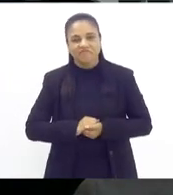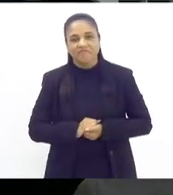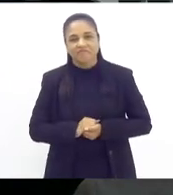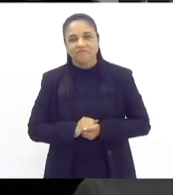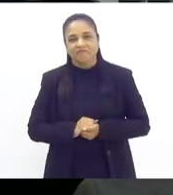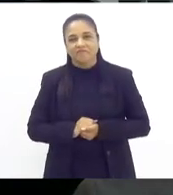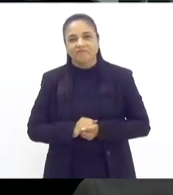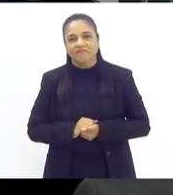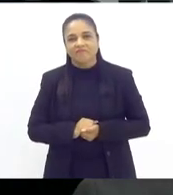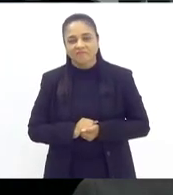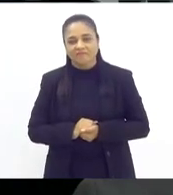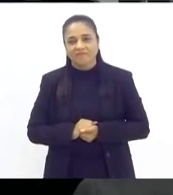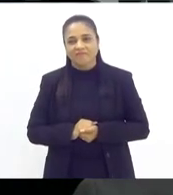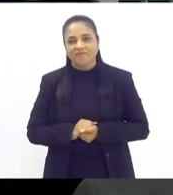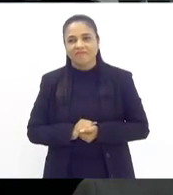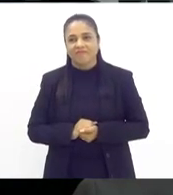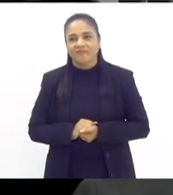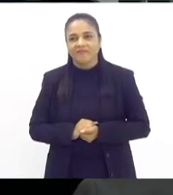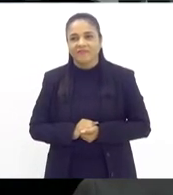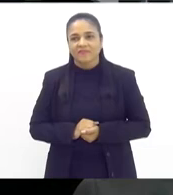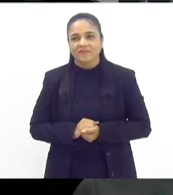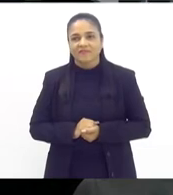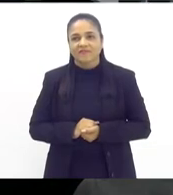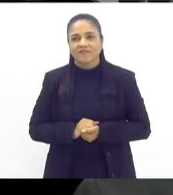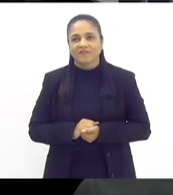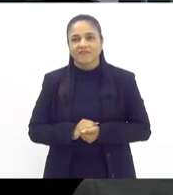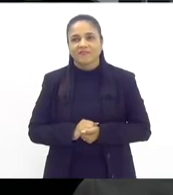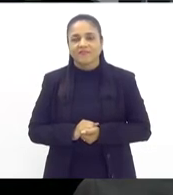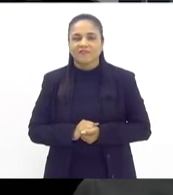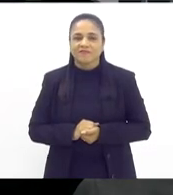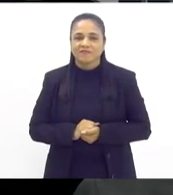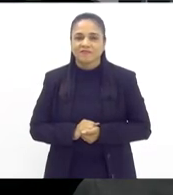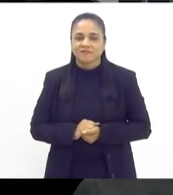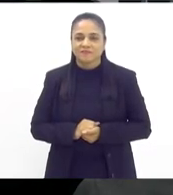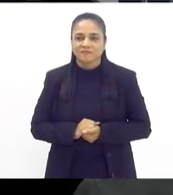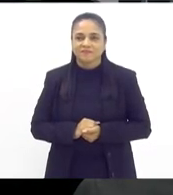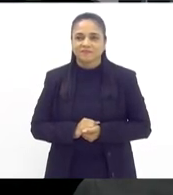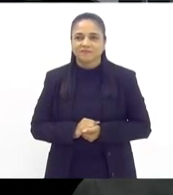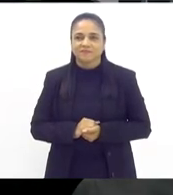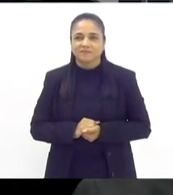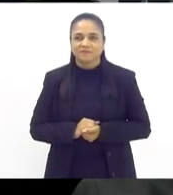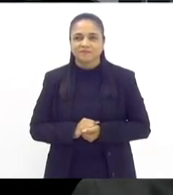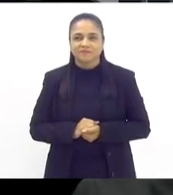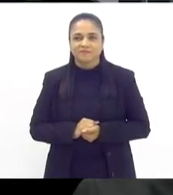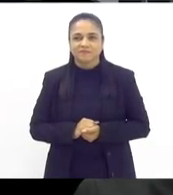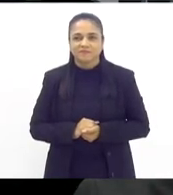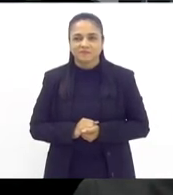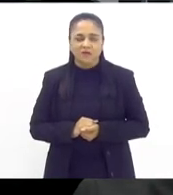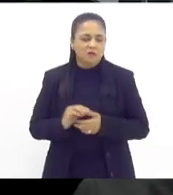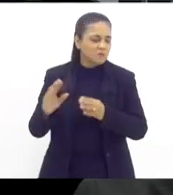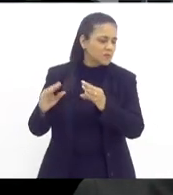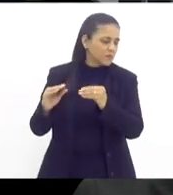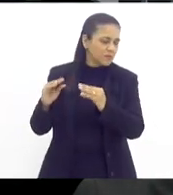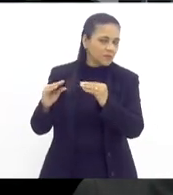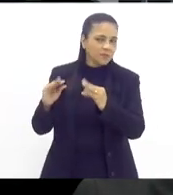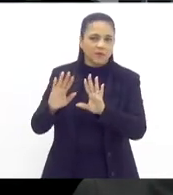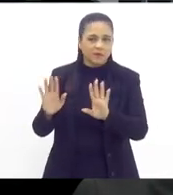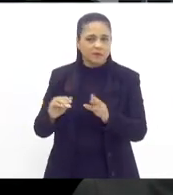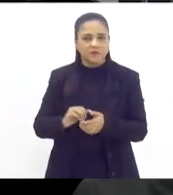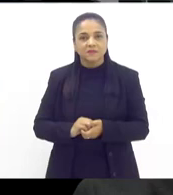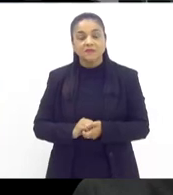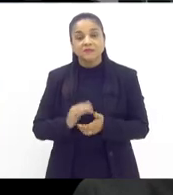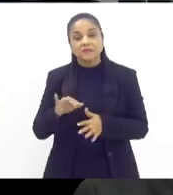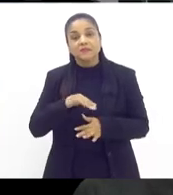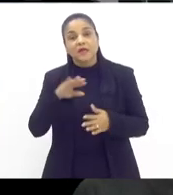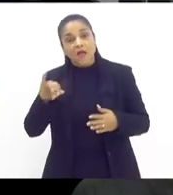Bom, deve ter muito problema técnico. Sem dúvida. Sem dúvida. Sem dúvida. Eu